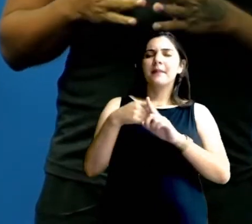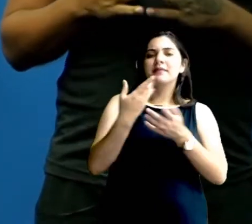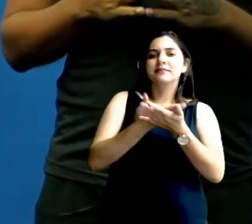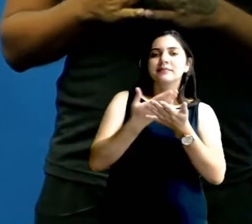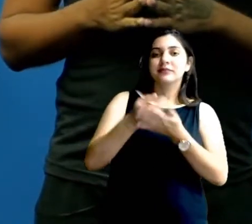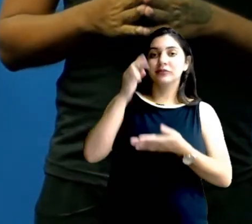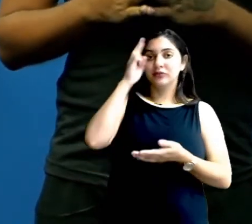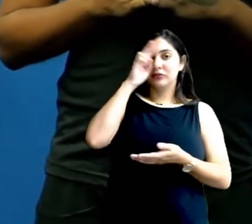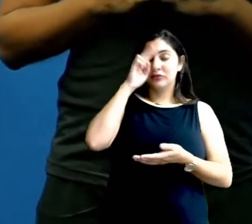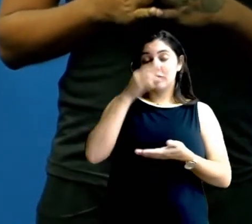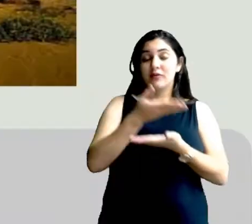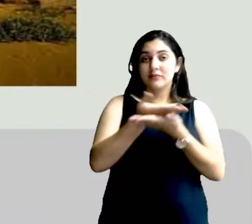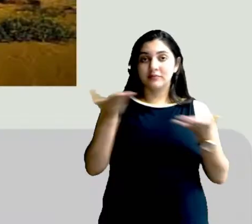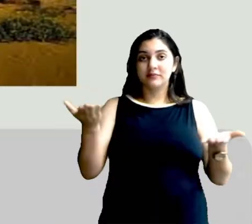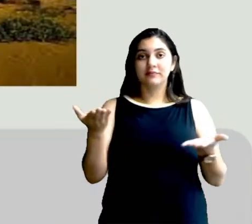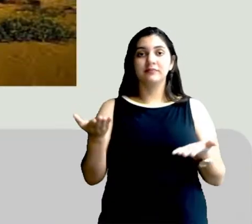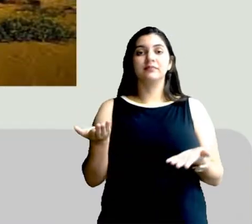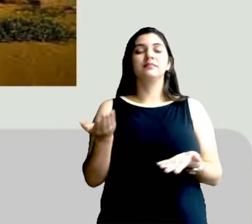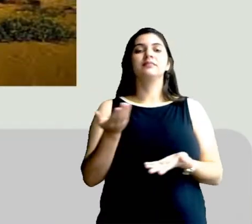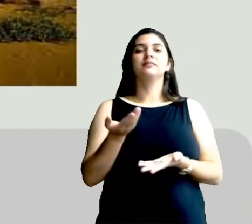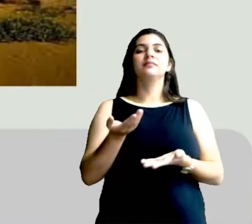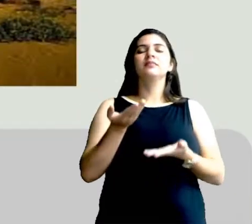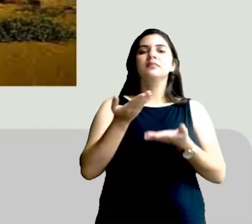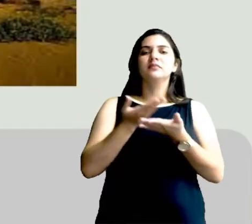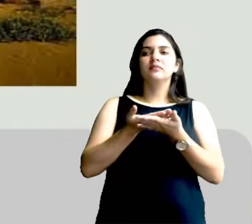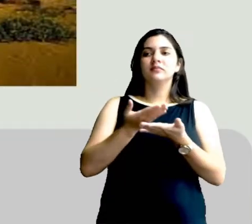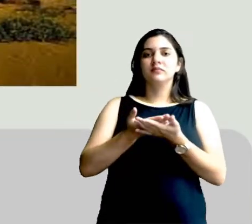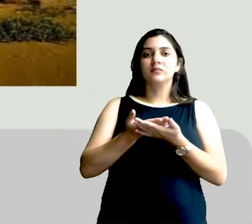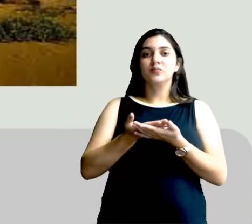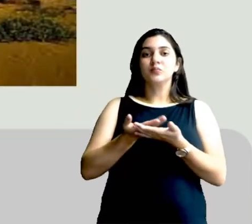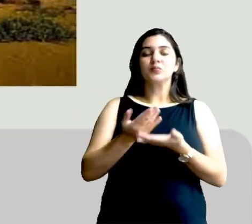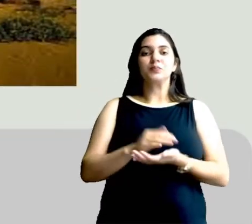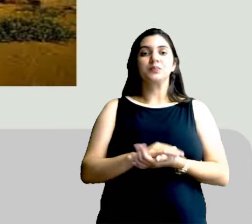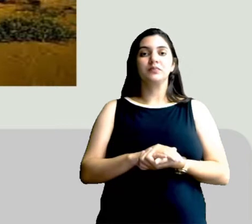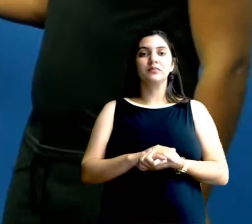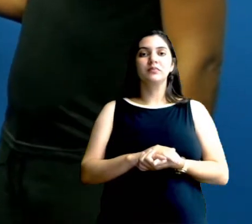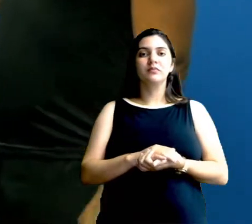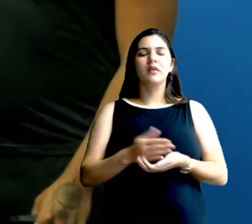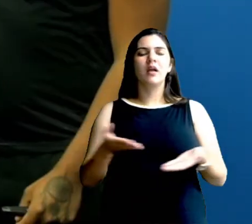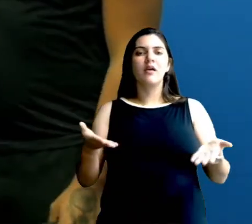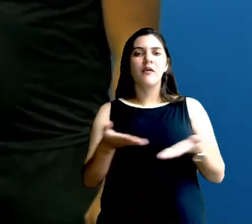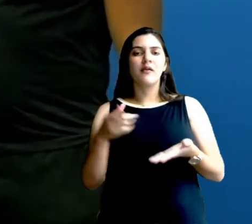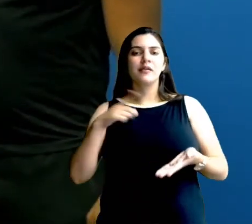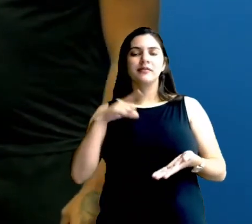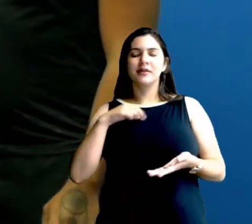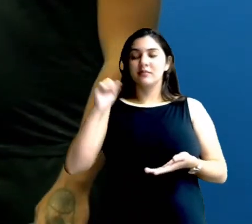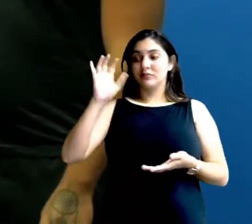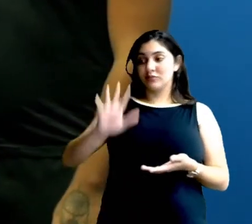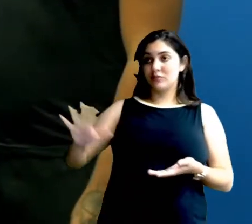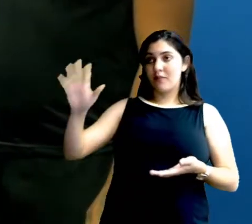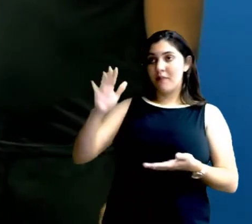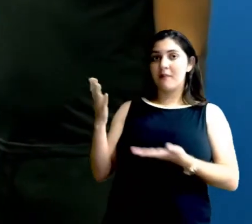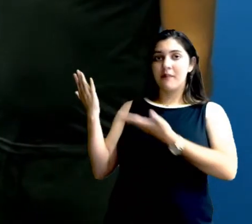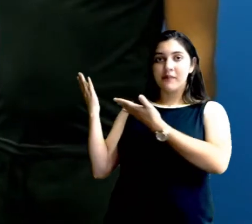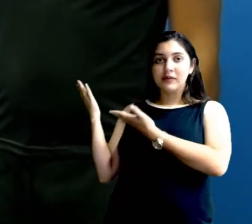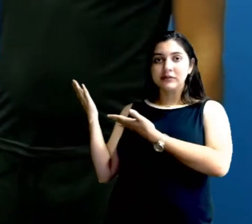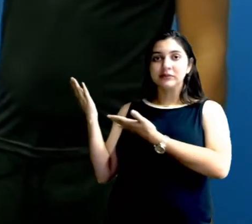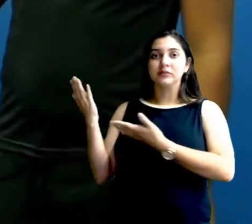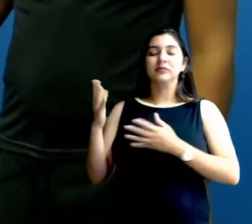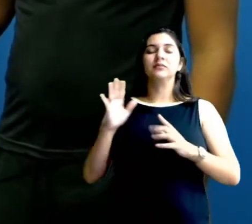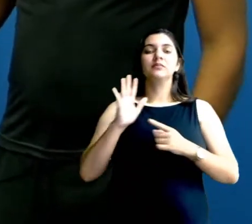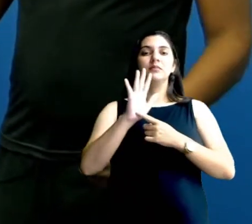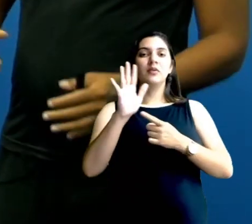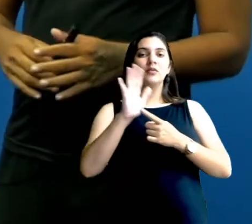vocês dessa a gente vai estudar sobre a Núbia e o reino de cujo tá aqui a gente tem uma imagem mostrando parte